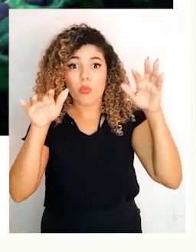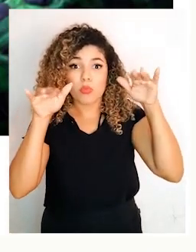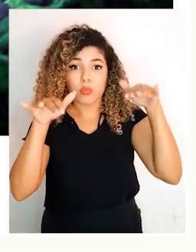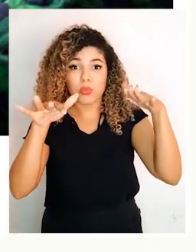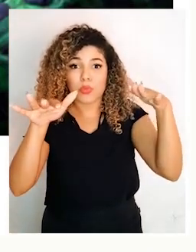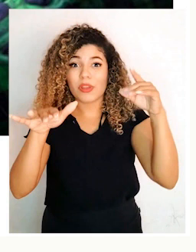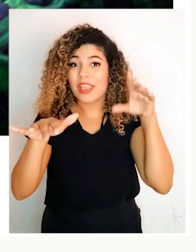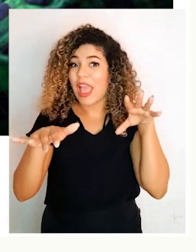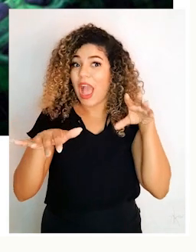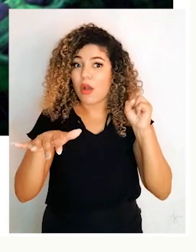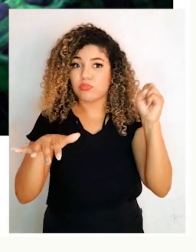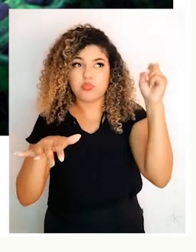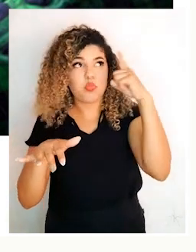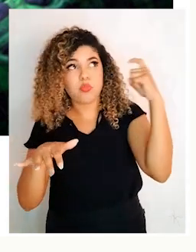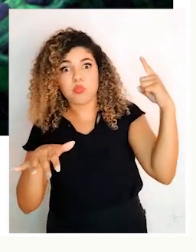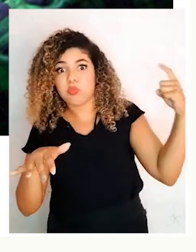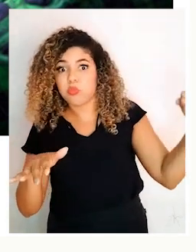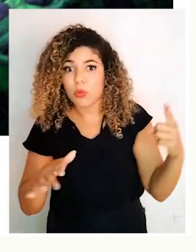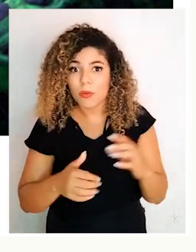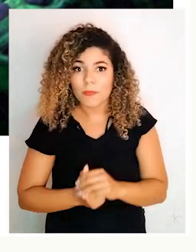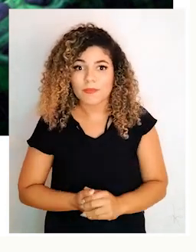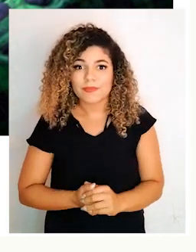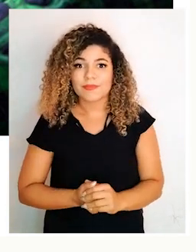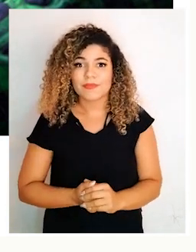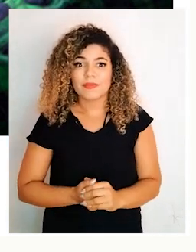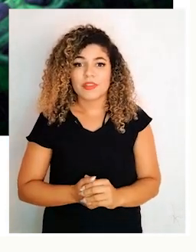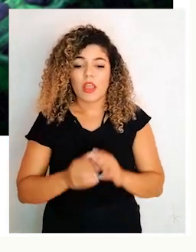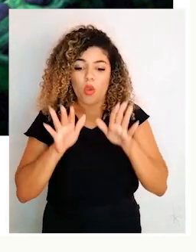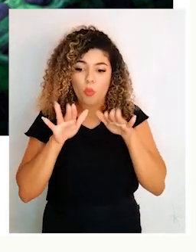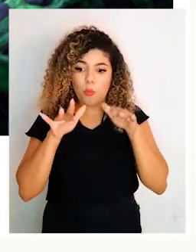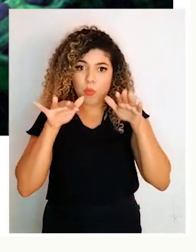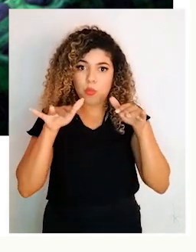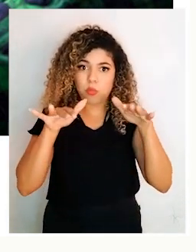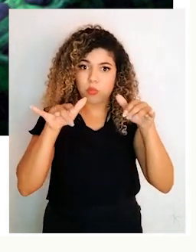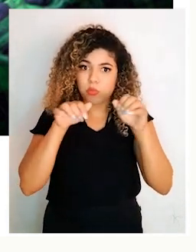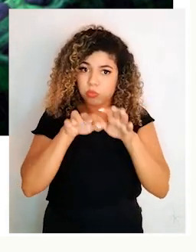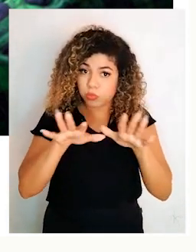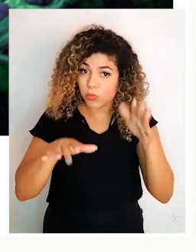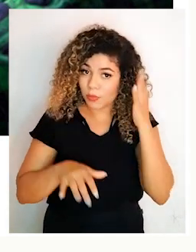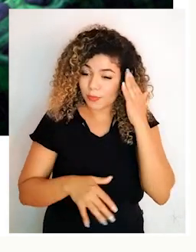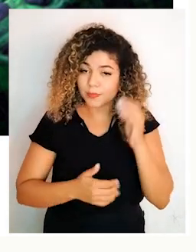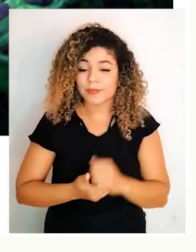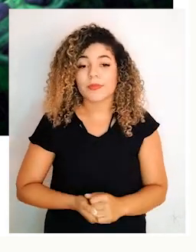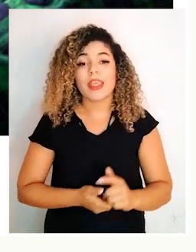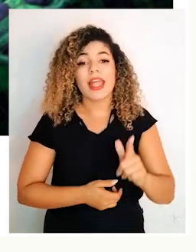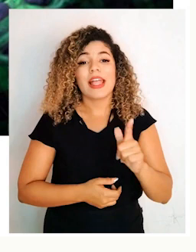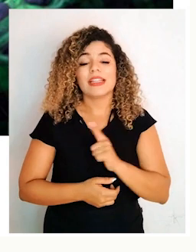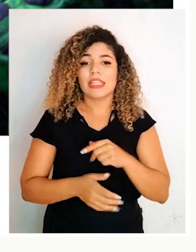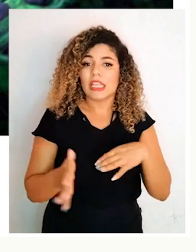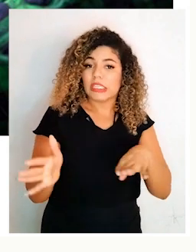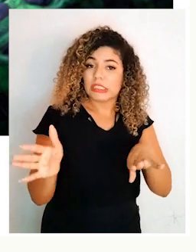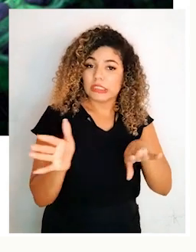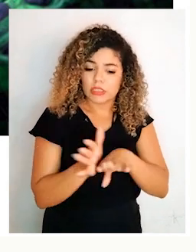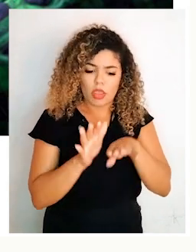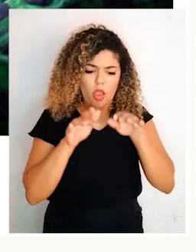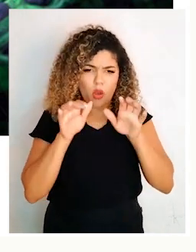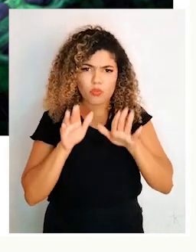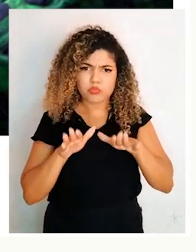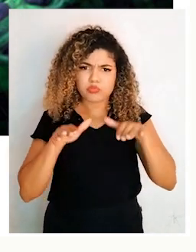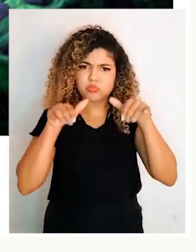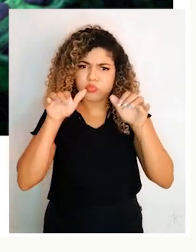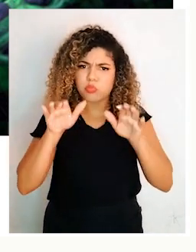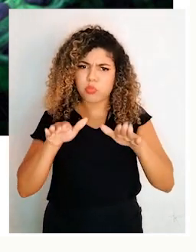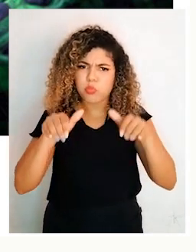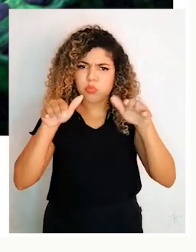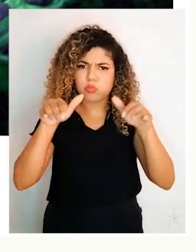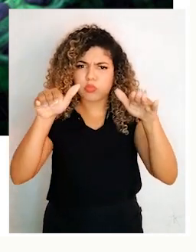até os nossos ouvidos. Lembra? A onda sonora se propaga em meio material. você tem a chegada dessa onda sonora até os nossos